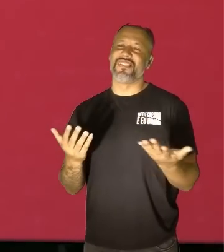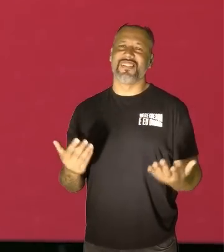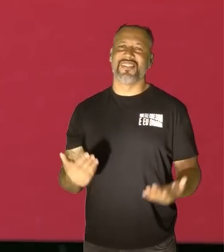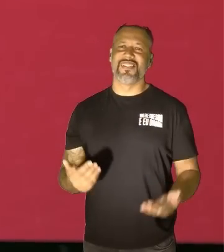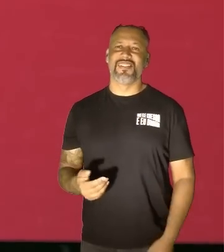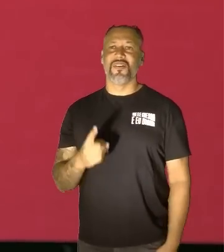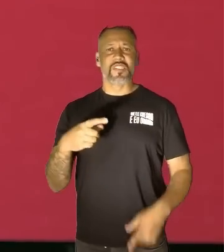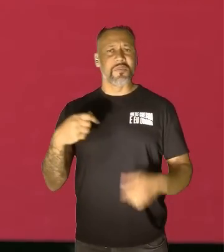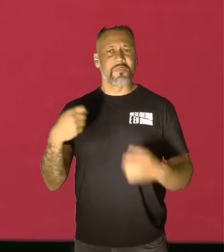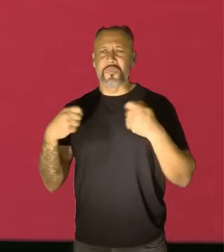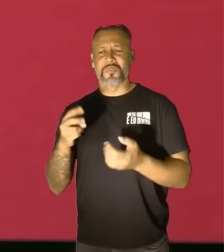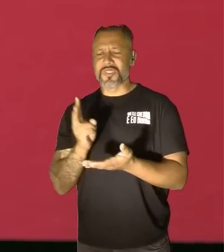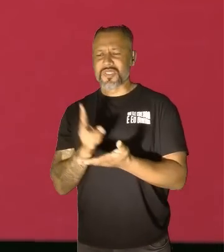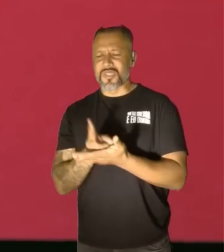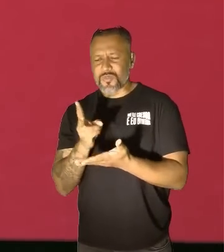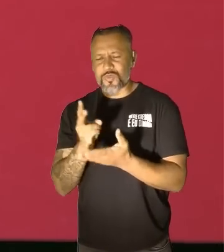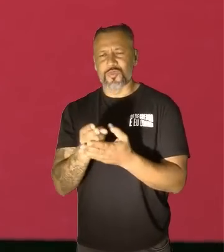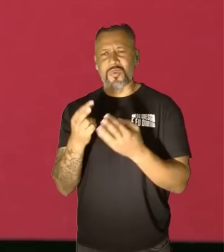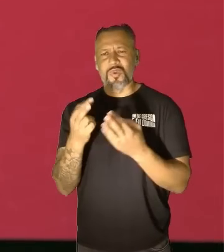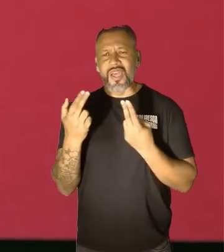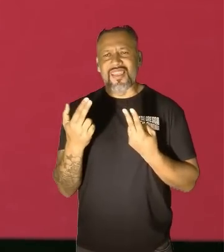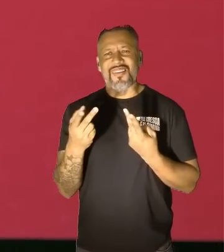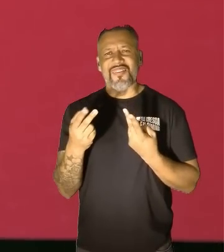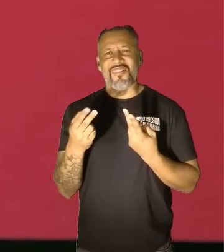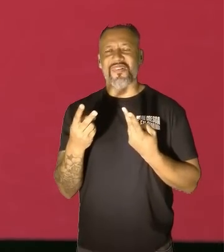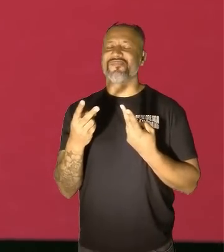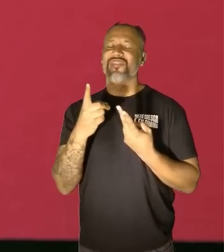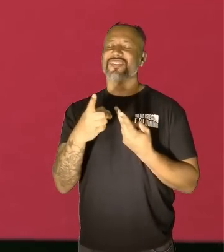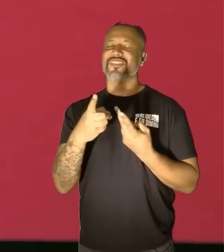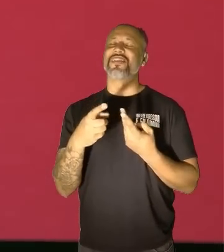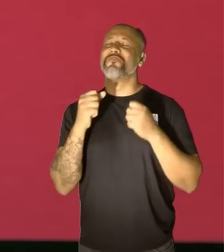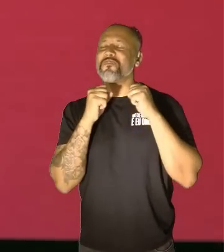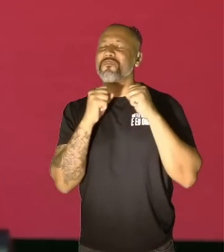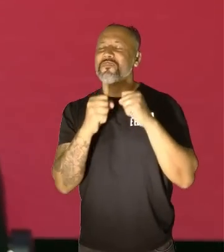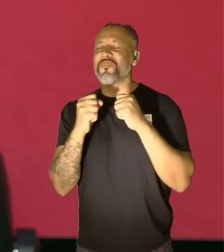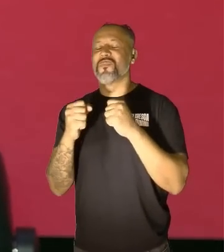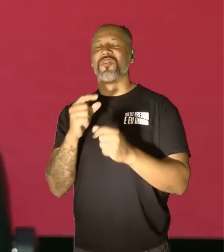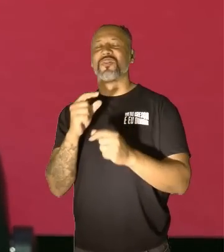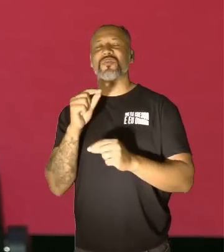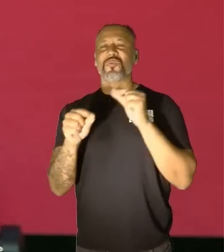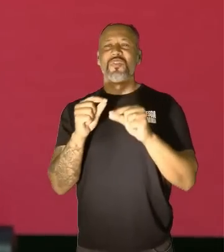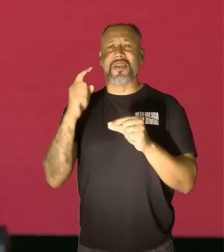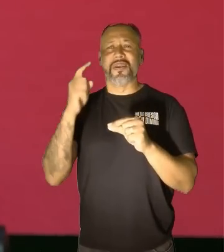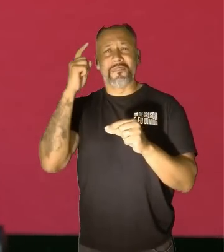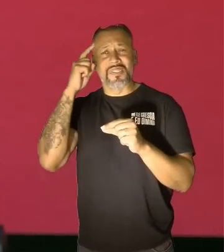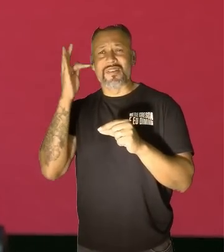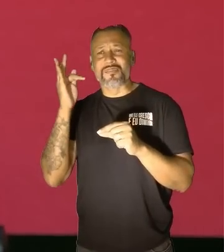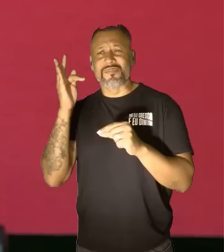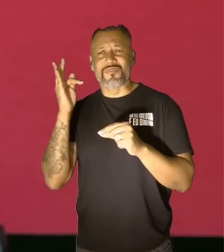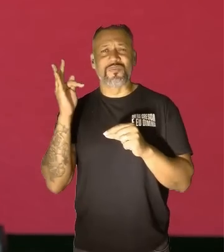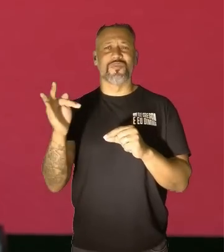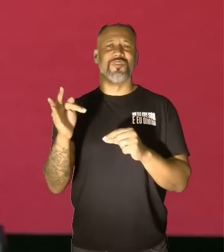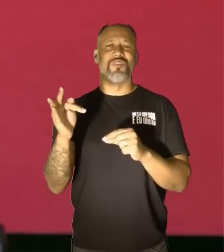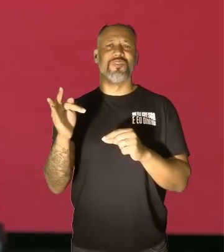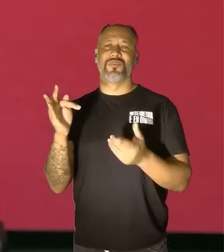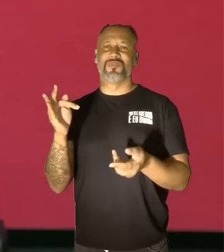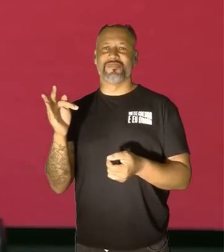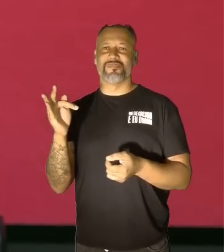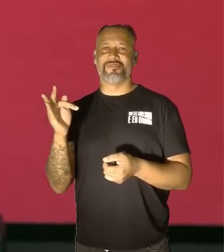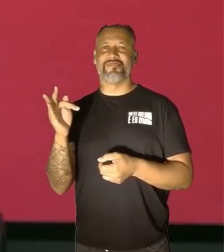não precisa estar vestido com hoje, você pode hoje se vestir com aquilo que Deus fará em